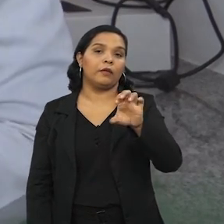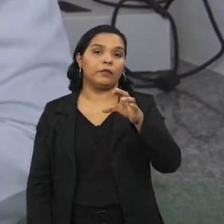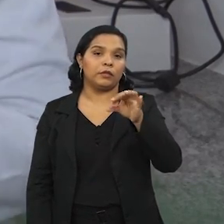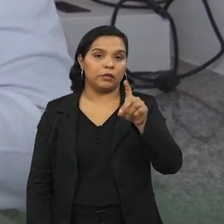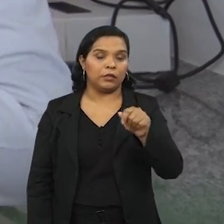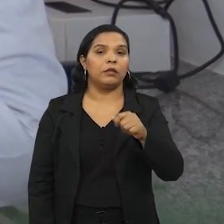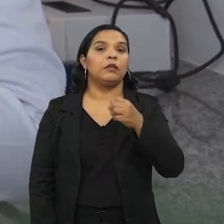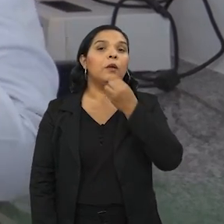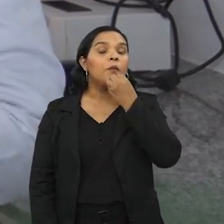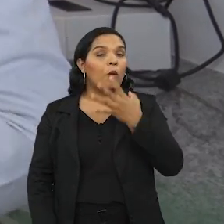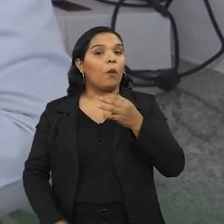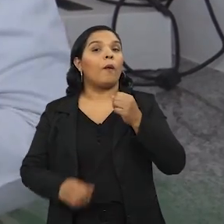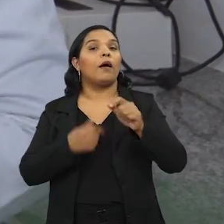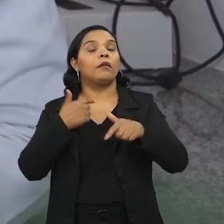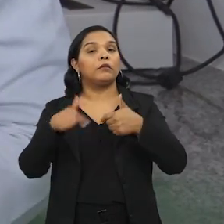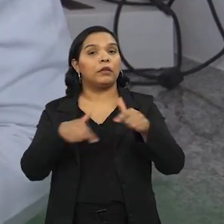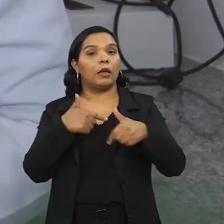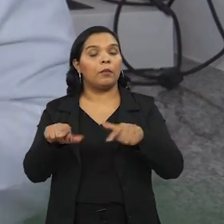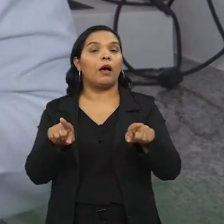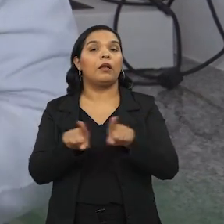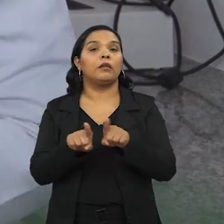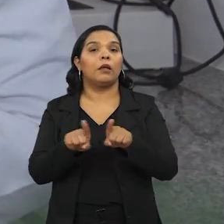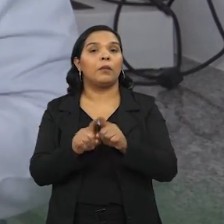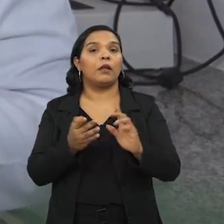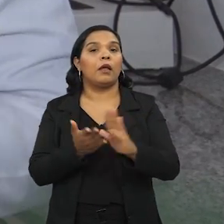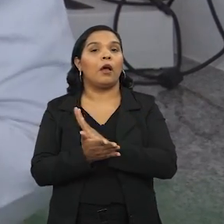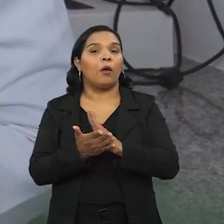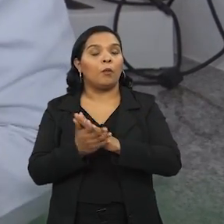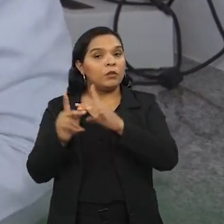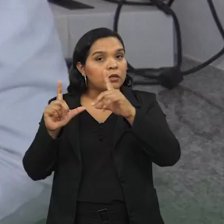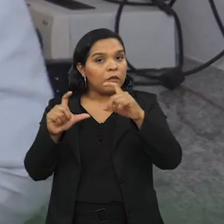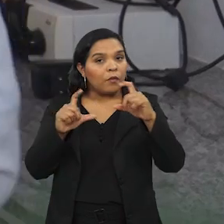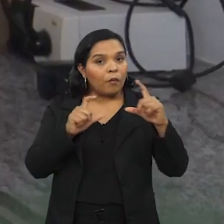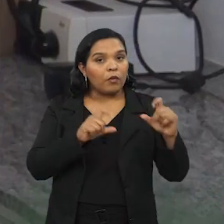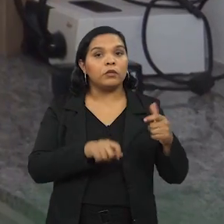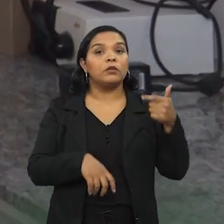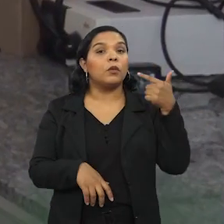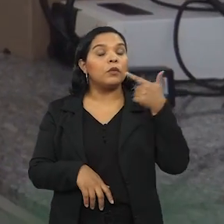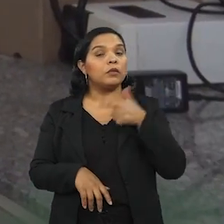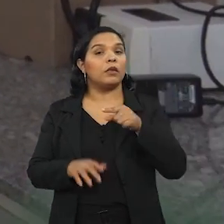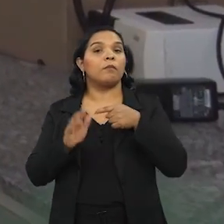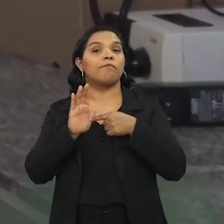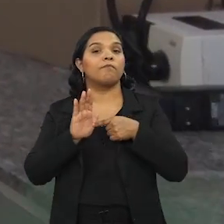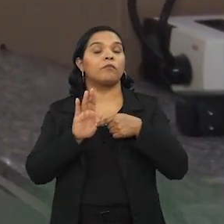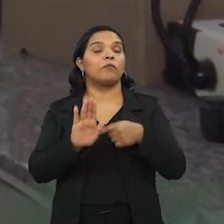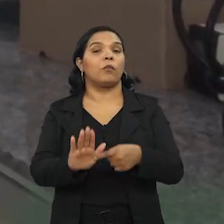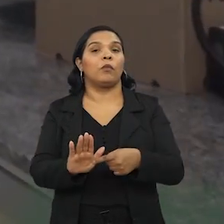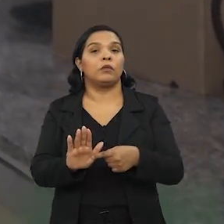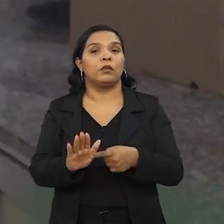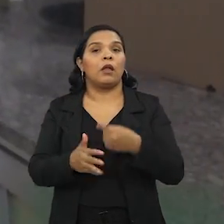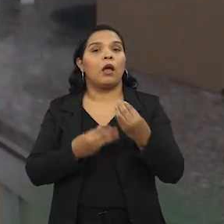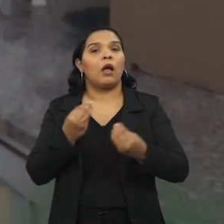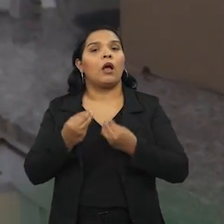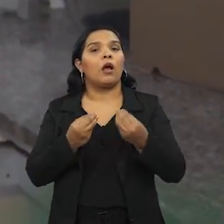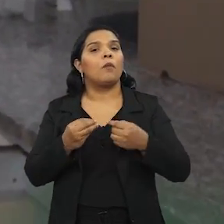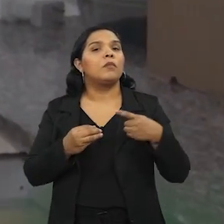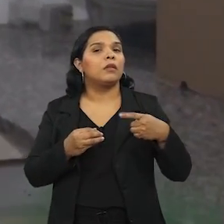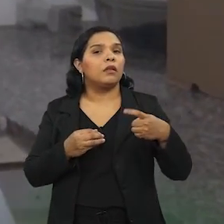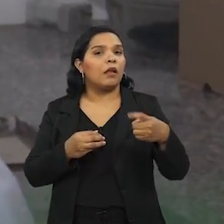conseguiu comprovar que ele tem uma boa atividade e além disso a gente tem algumas fotos aqui também que a gente consegue